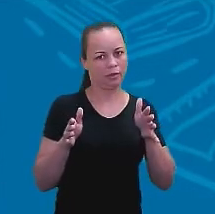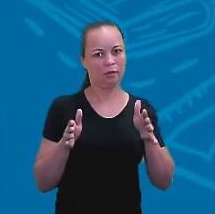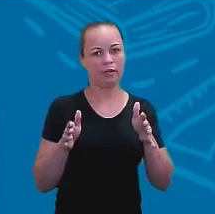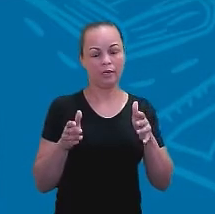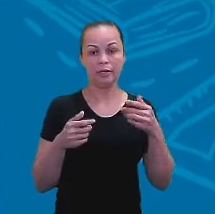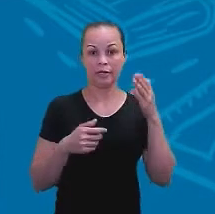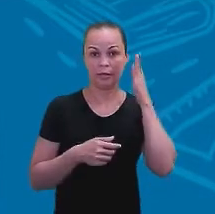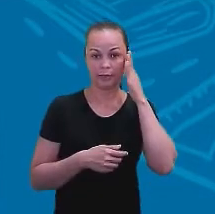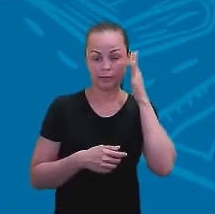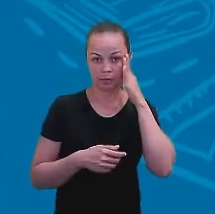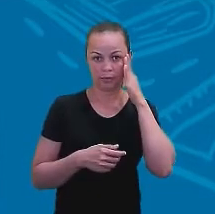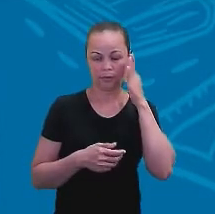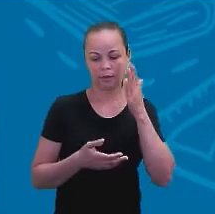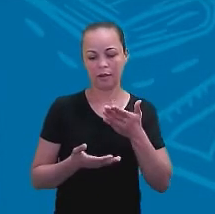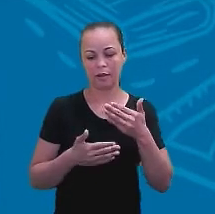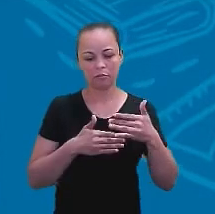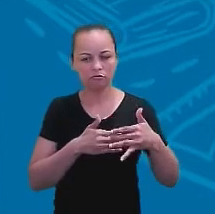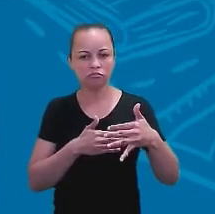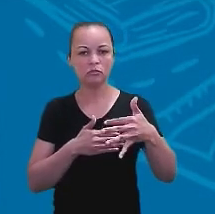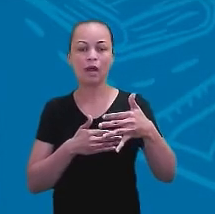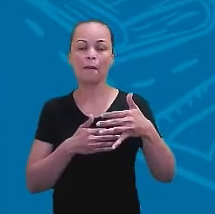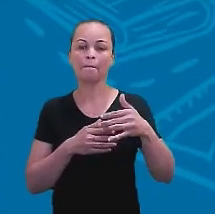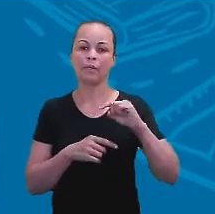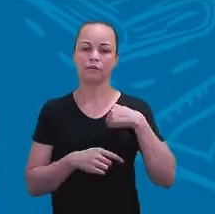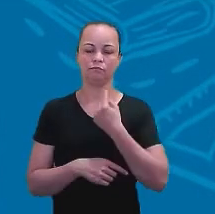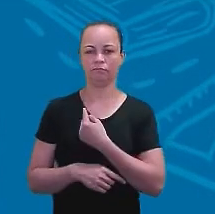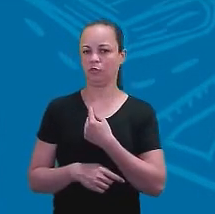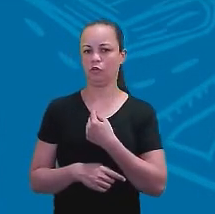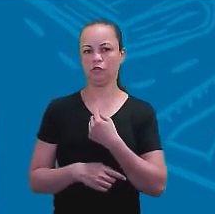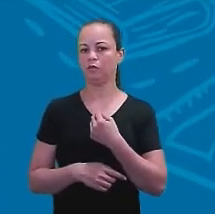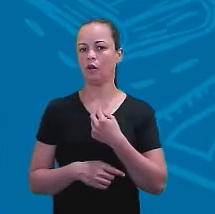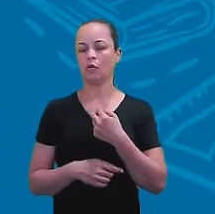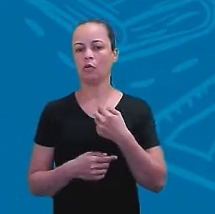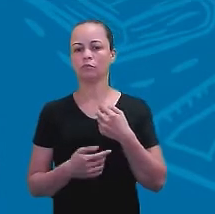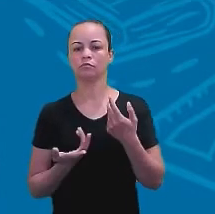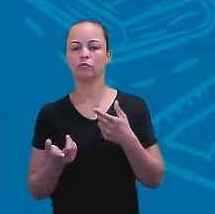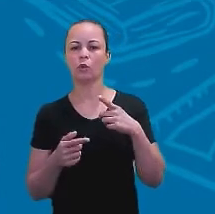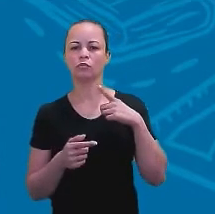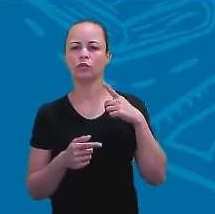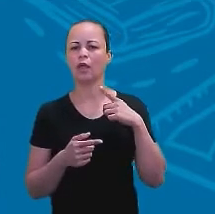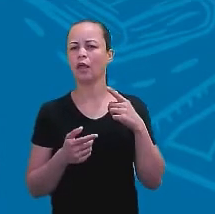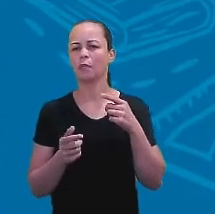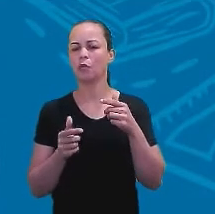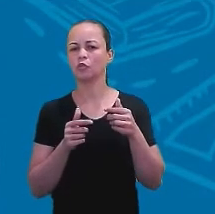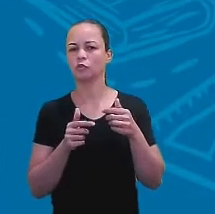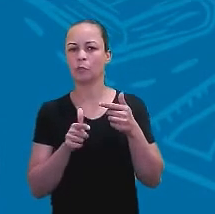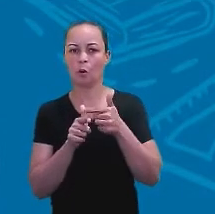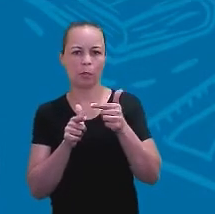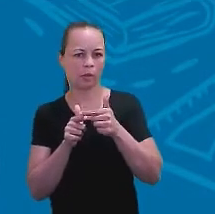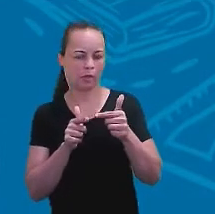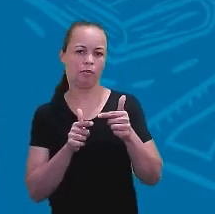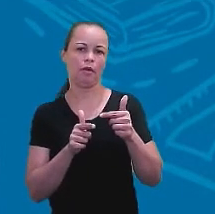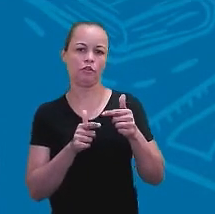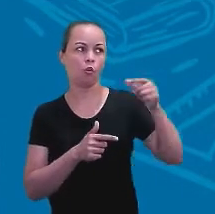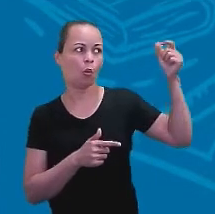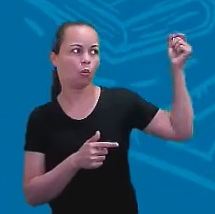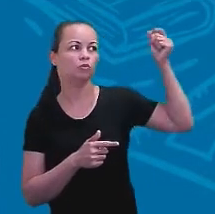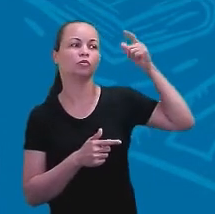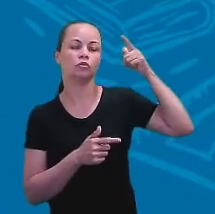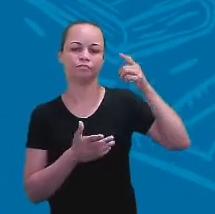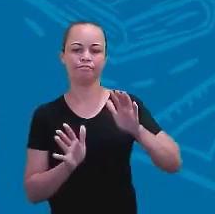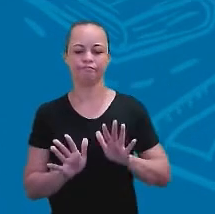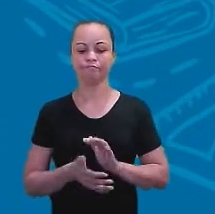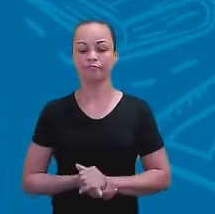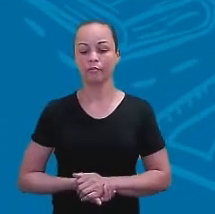precisa entender e seguir para que a gente não tenha esses prejuízos com a iluminação solar. E aí,